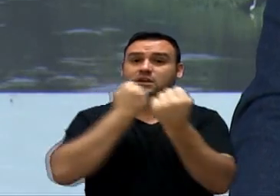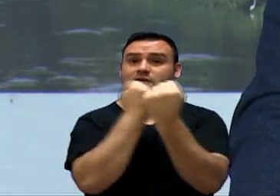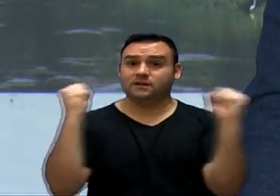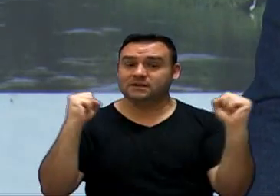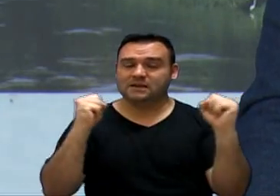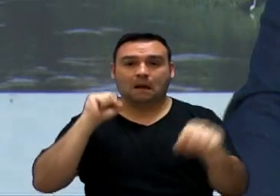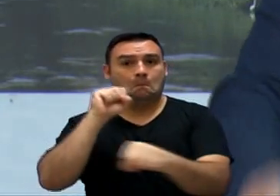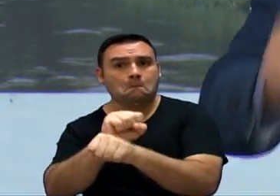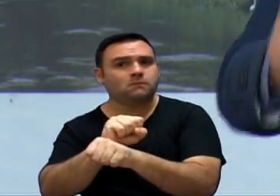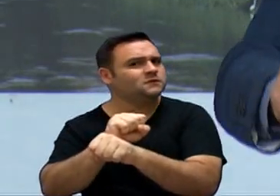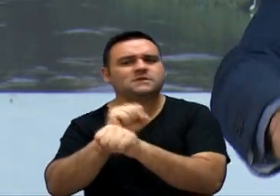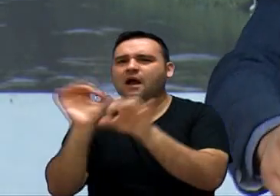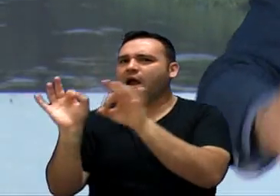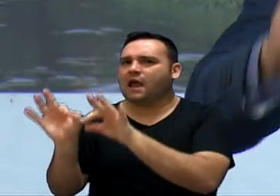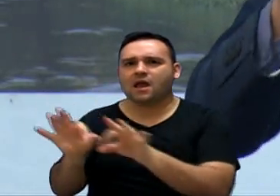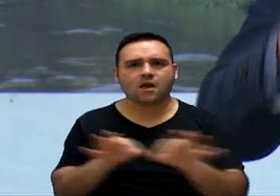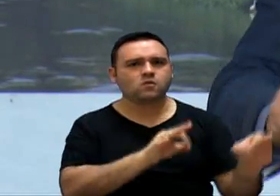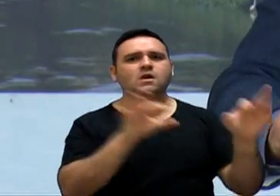ser